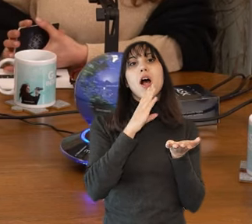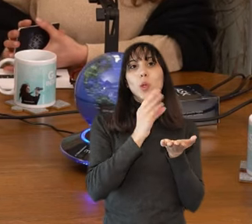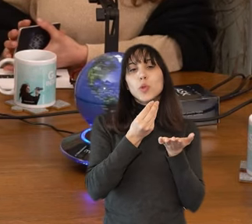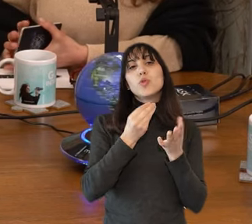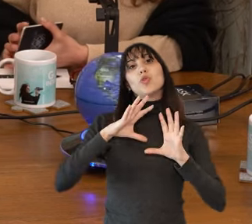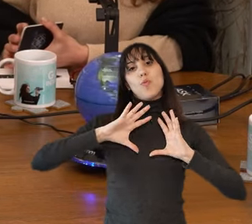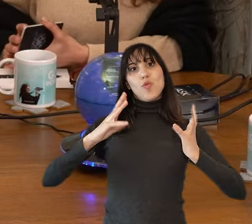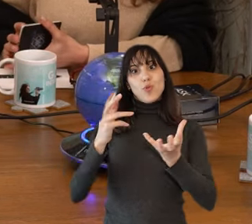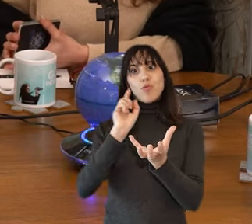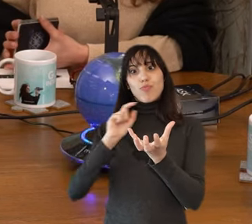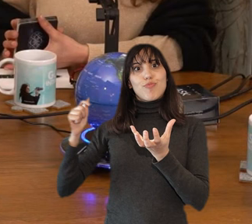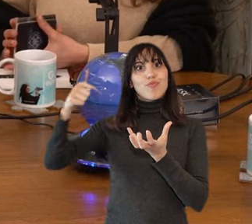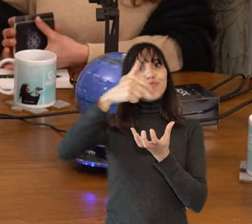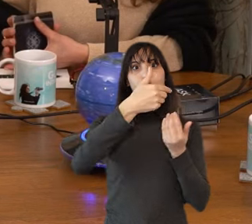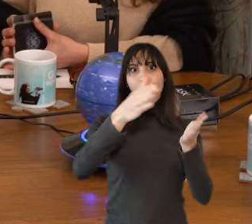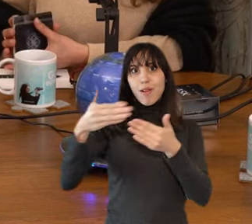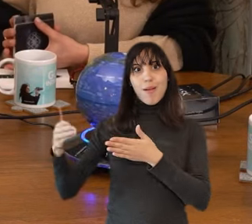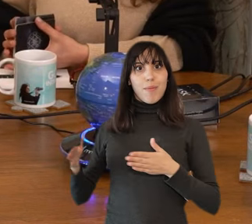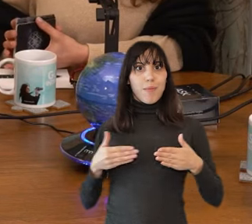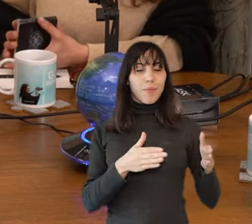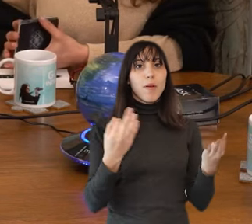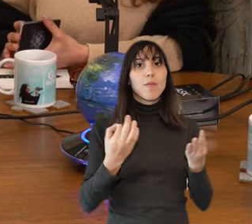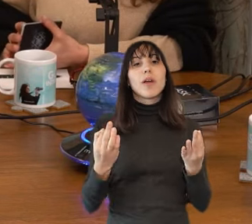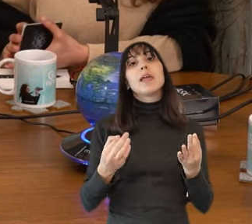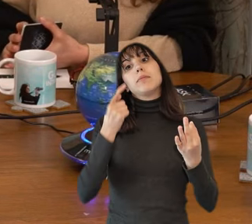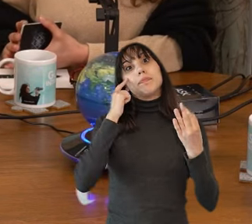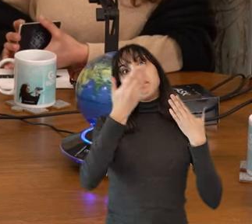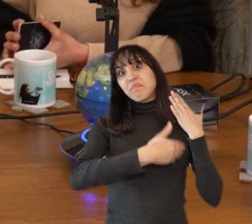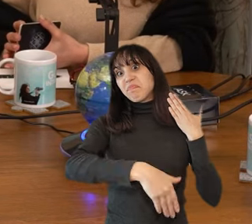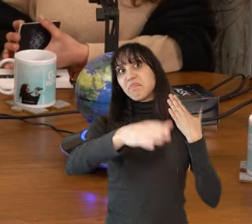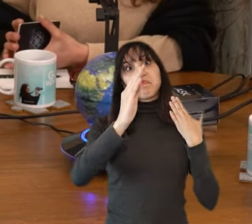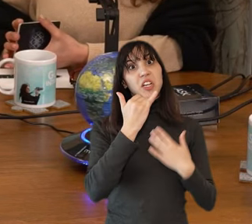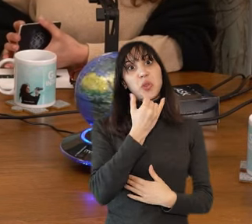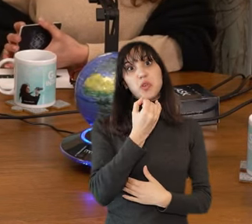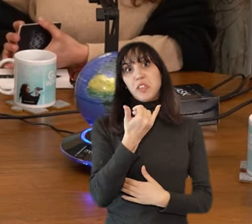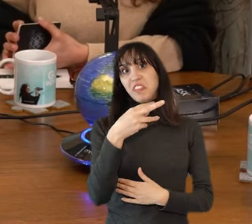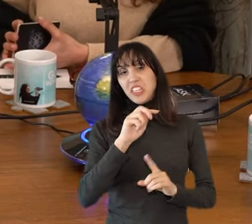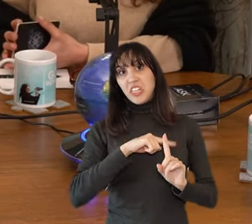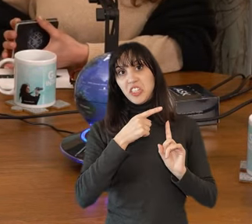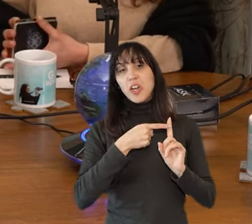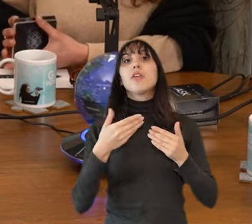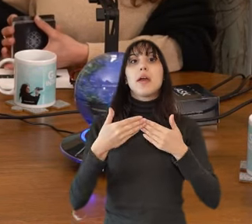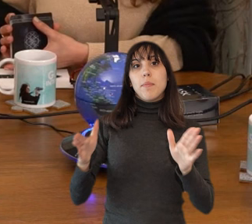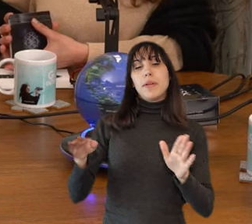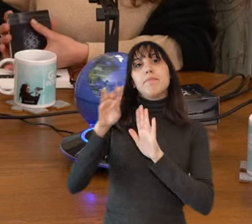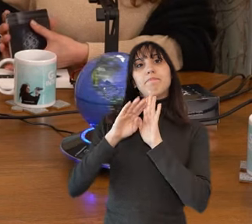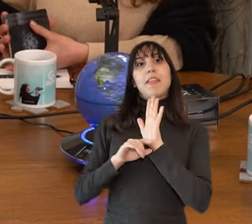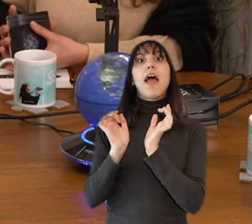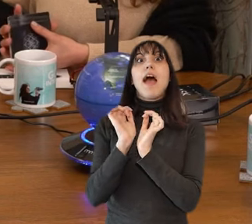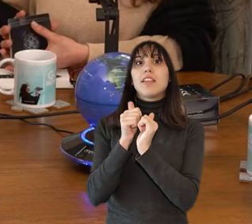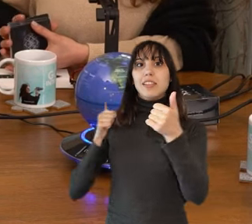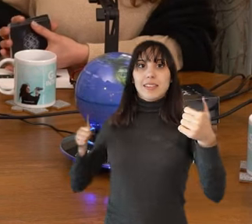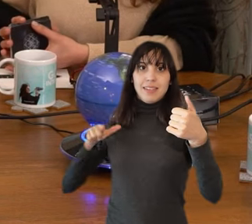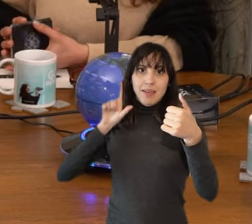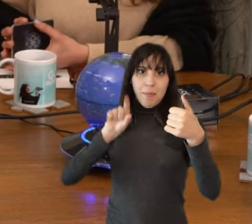pouco por todo o mundo eh e que a partir de 2023 também abriu os seus programas online